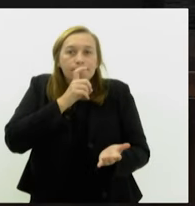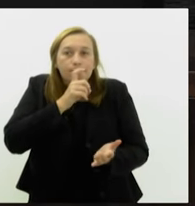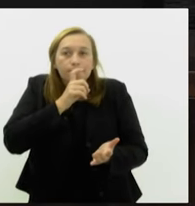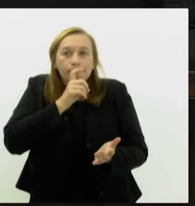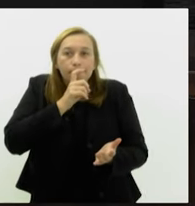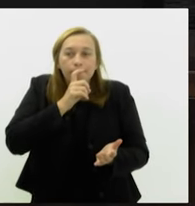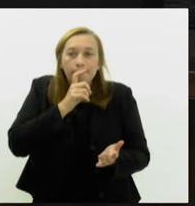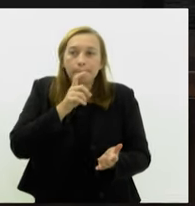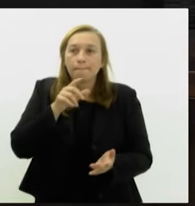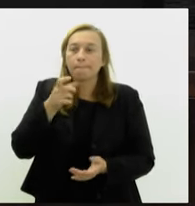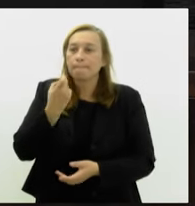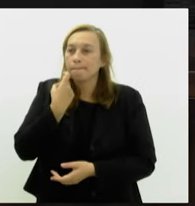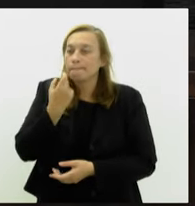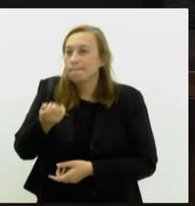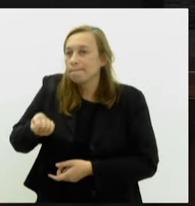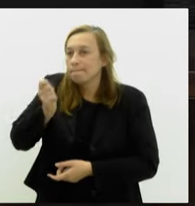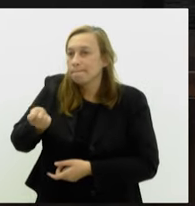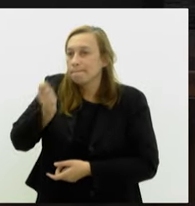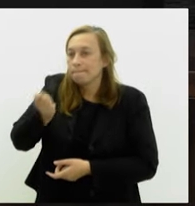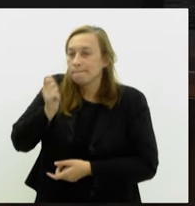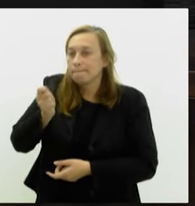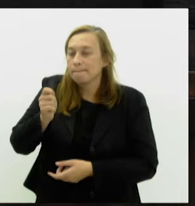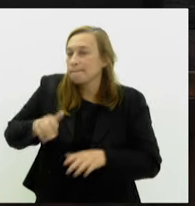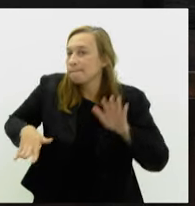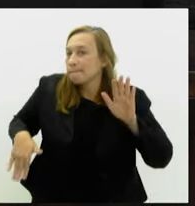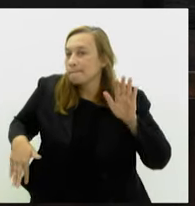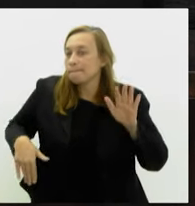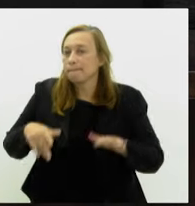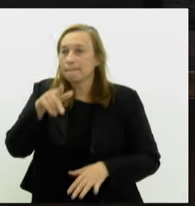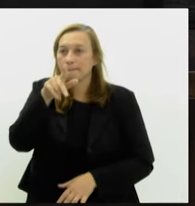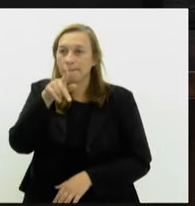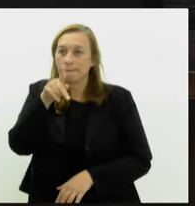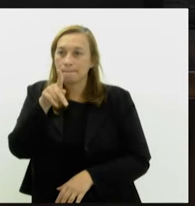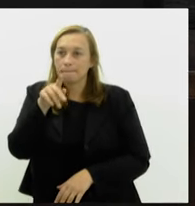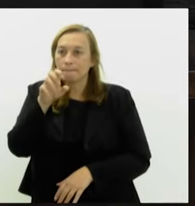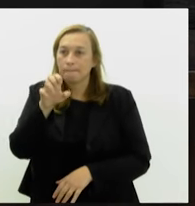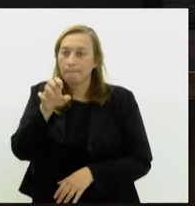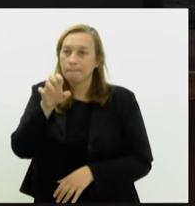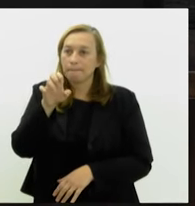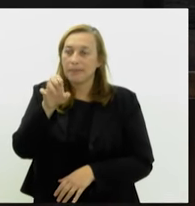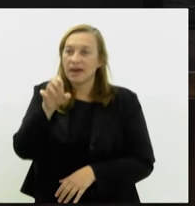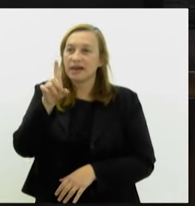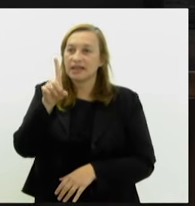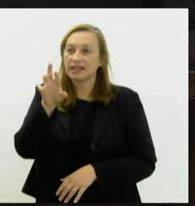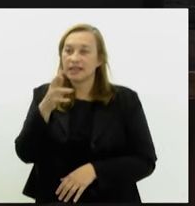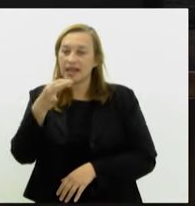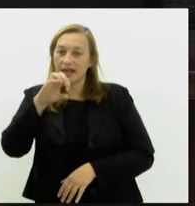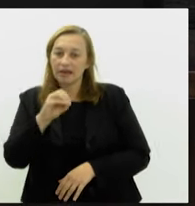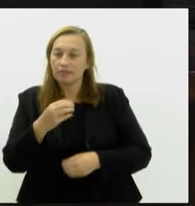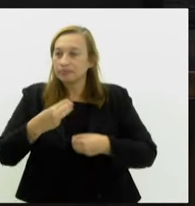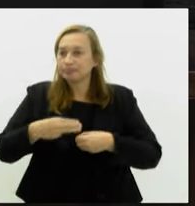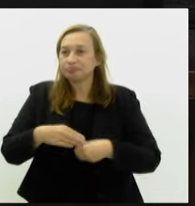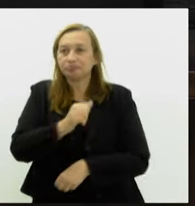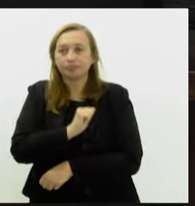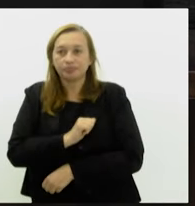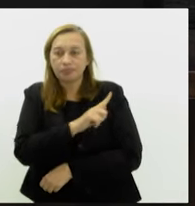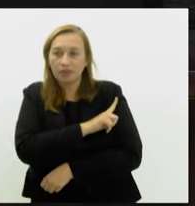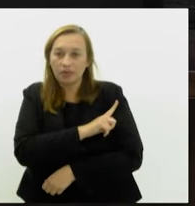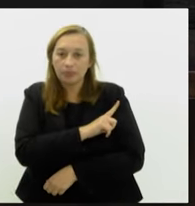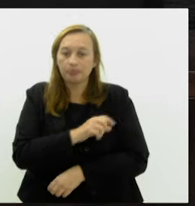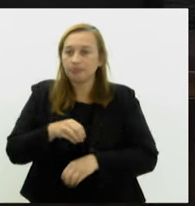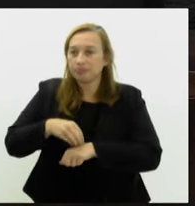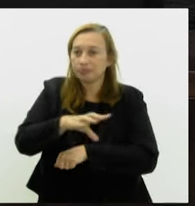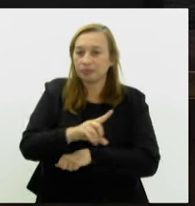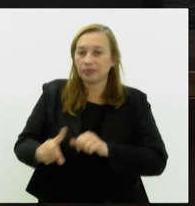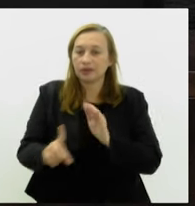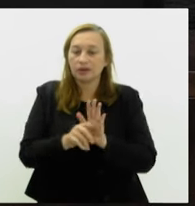armazenamento de pescado na Praia das Pedrinhas, no município de São Gonçalo. Pareceres das comissões, indicação